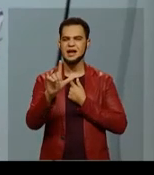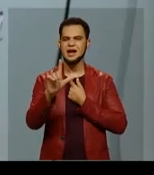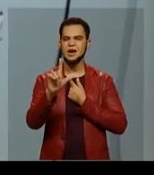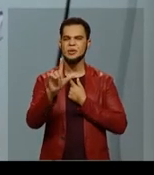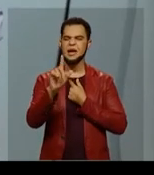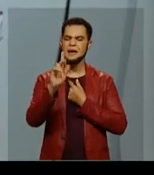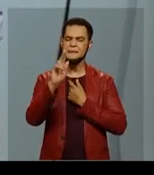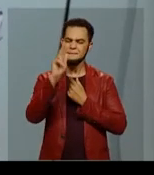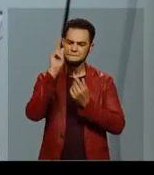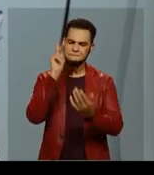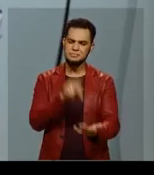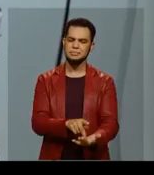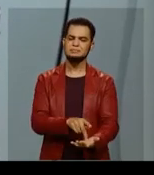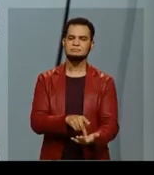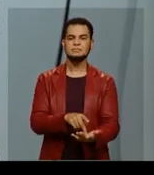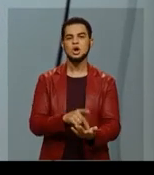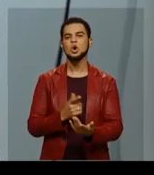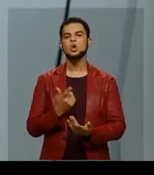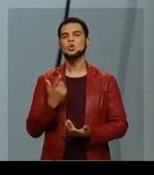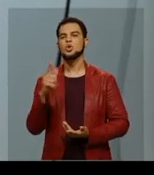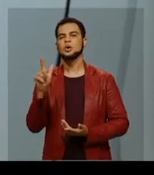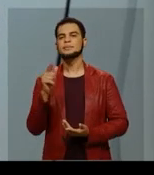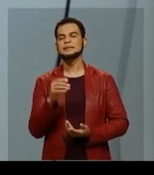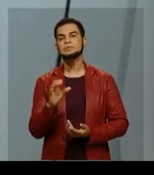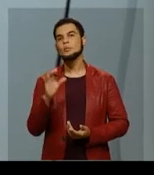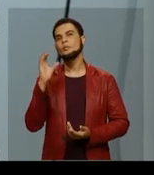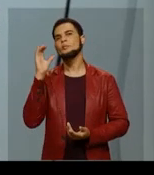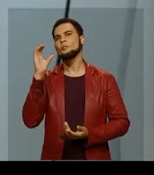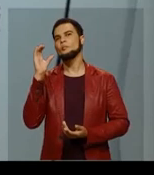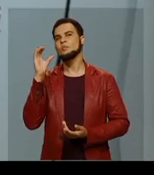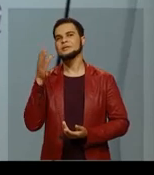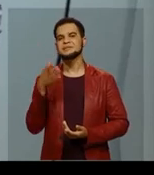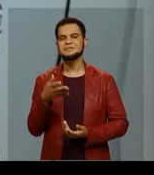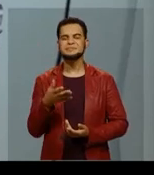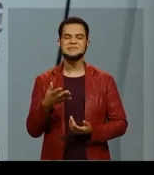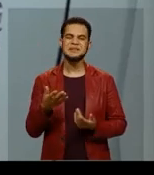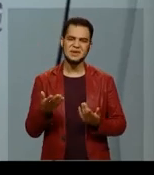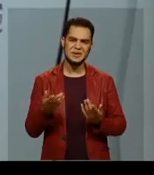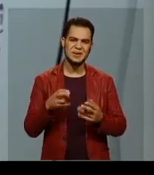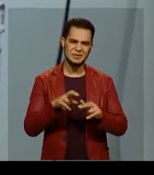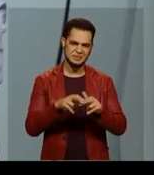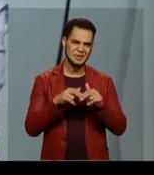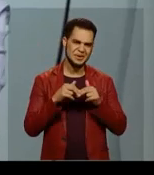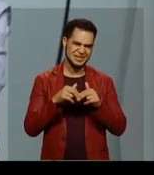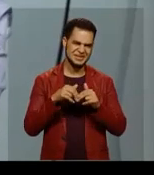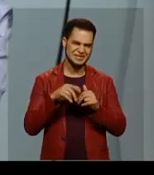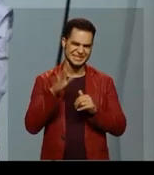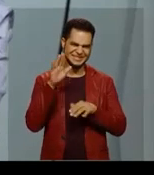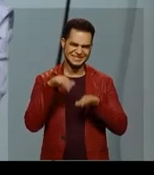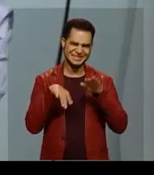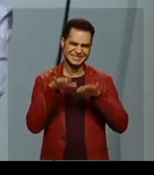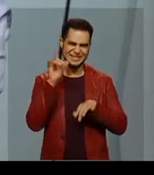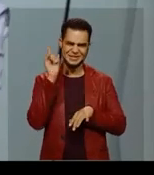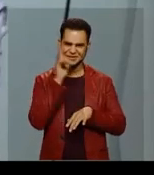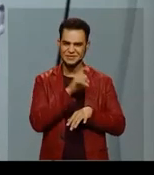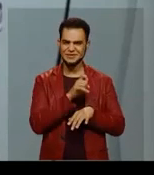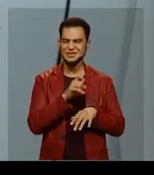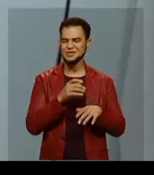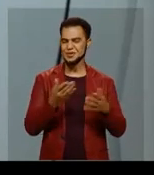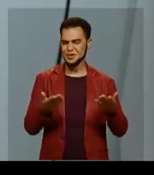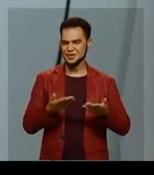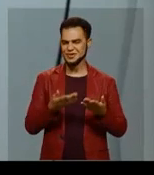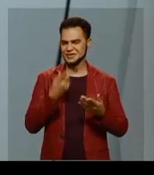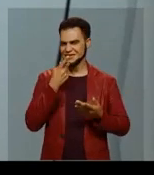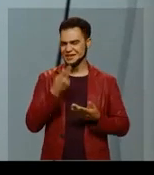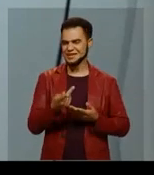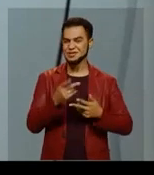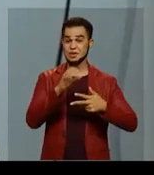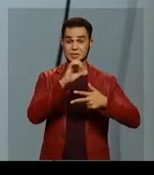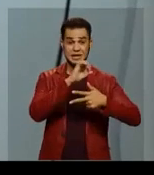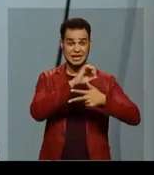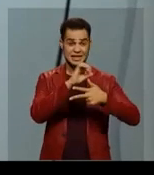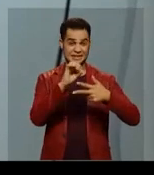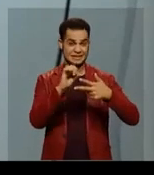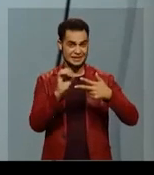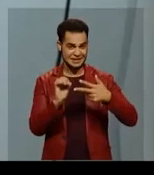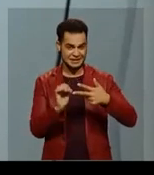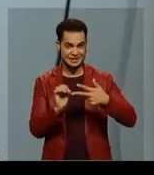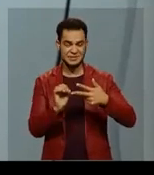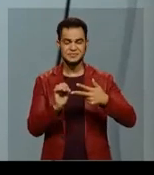muita conotação. Quase, por isso que é difícil, às vezes, ser as questões do Enem, que a gente está aqui no Enem, eu acho, às vezes, quando questões